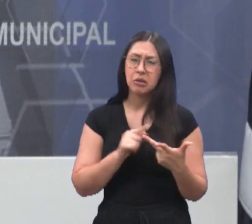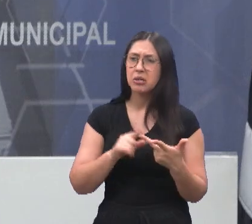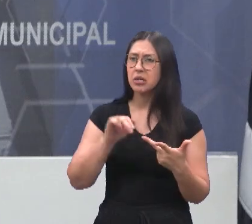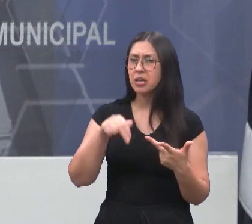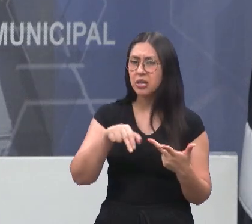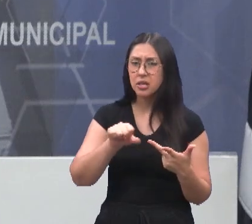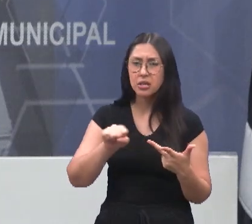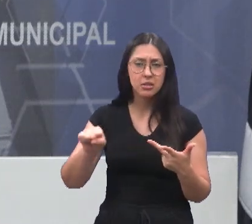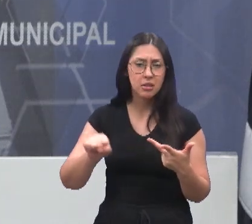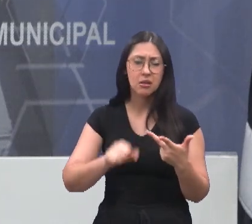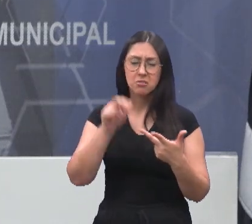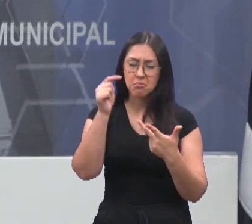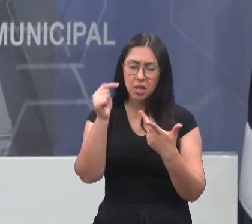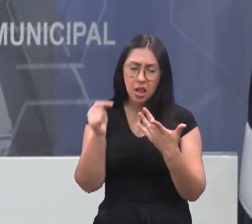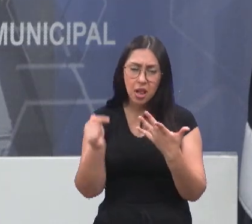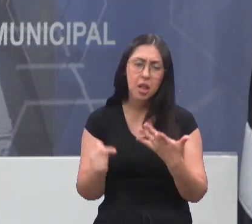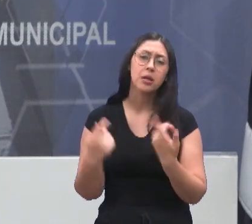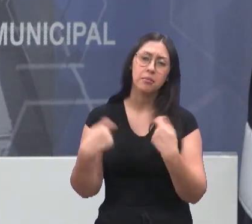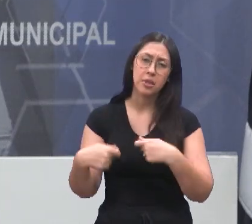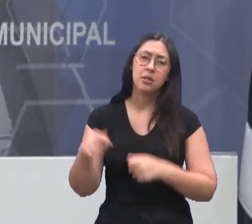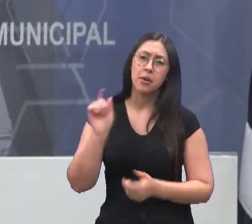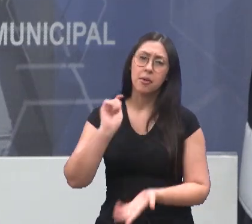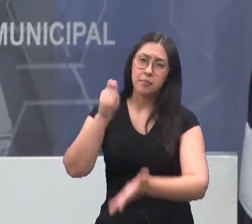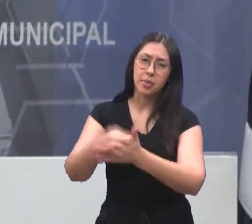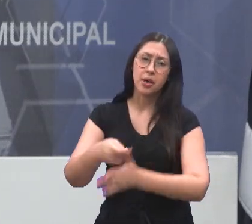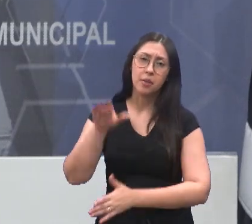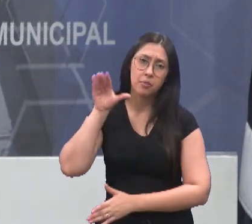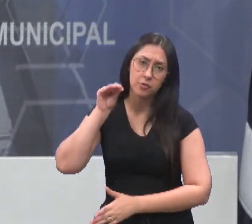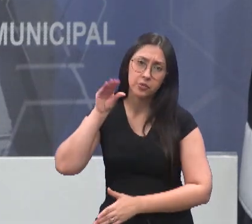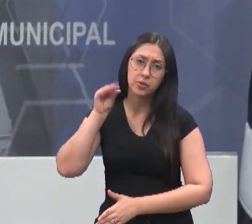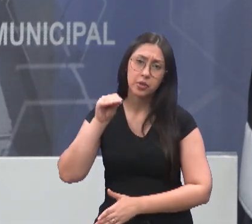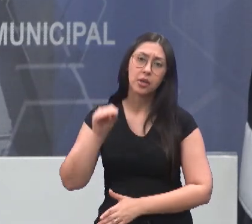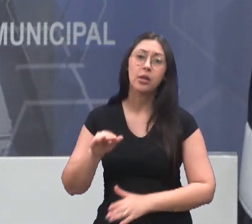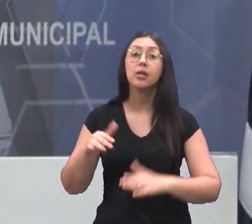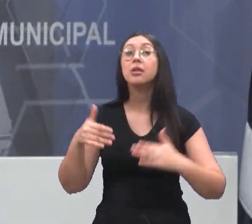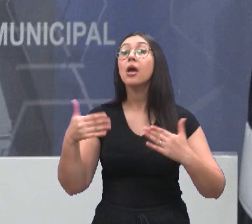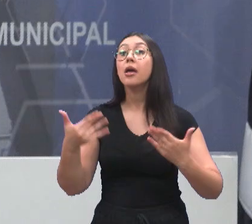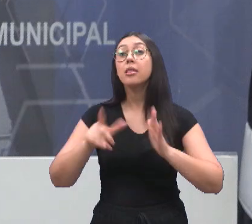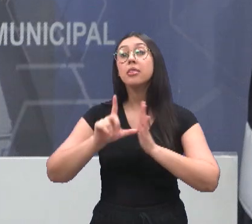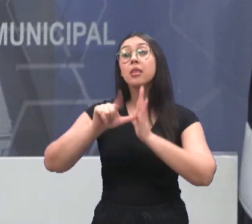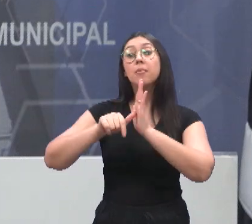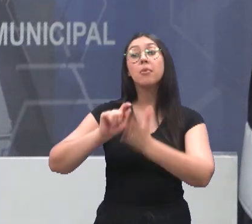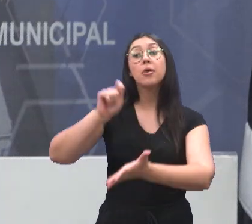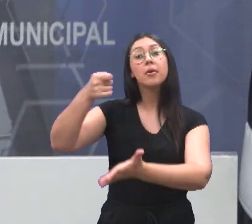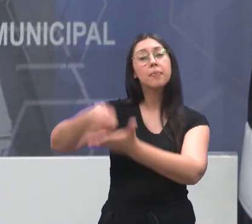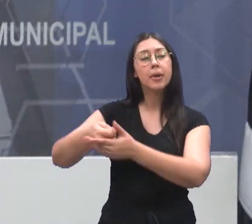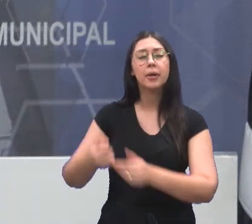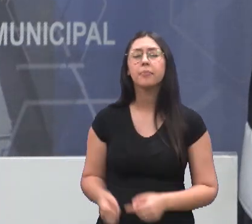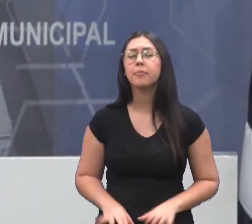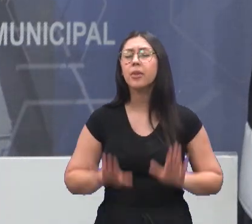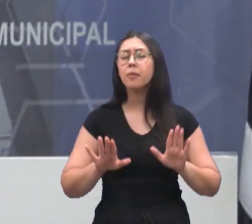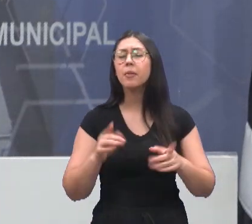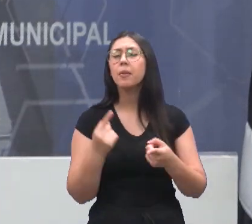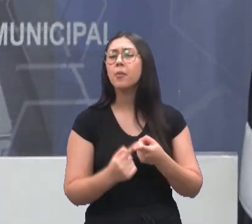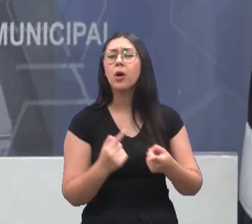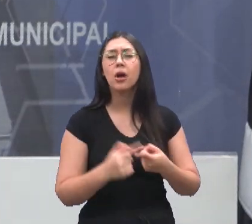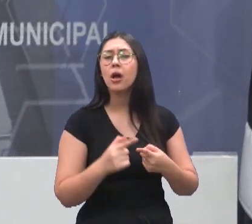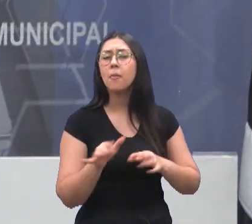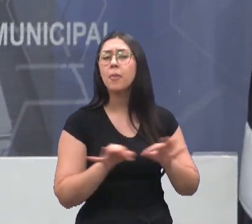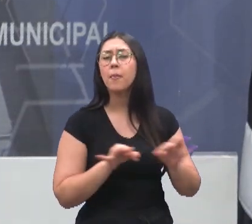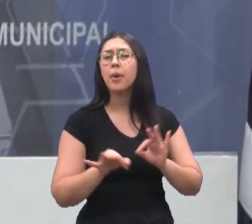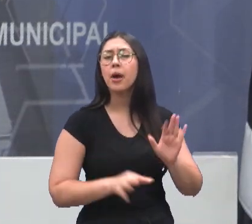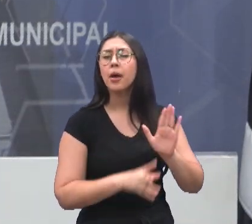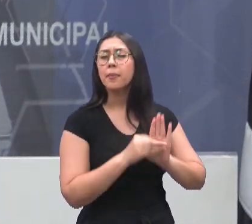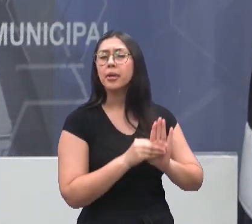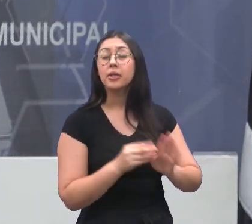INSS, né, de todas as guias que são obrigatórias para que ela possa fazer esse repasse. Por que eu fiz esse projeto? Porque nós estamos vivendo na